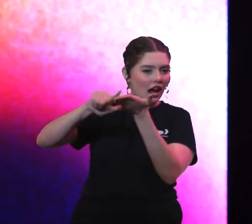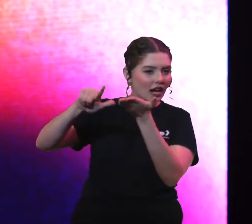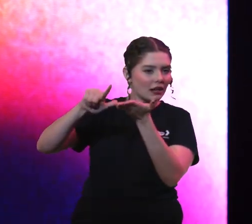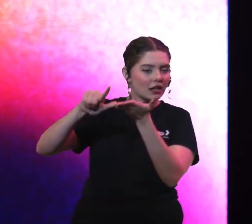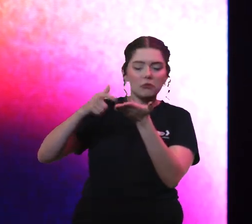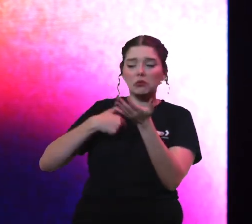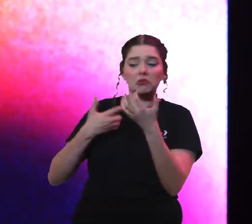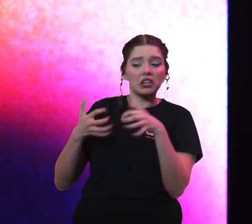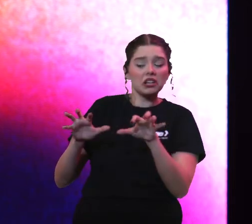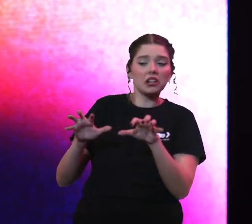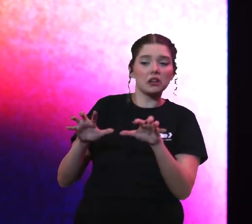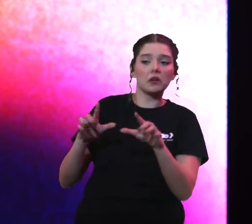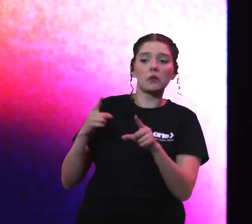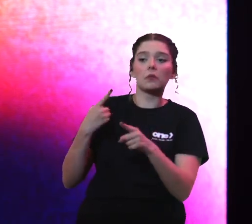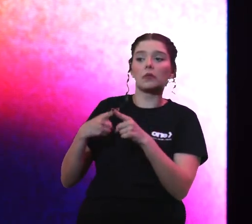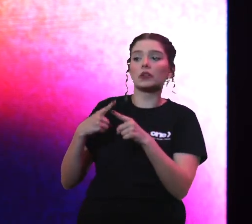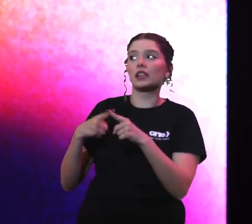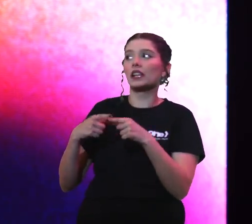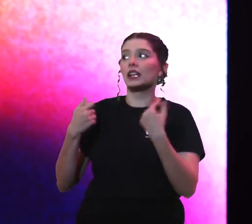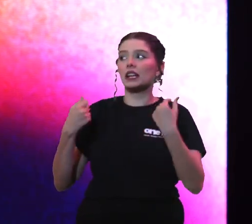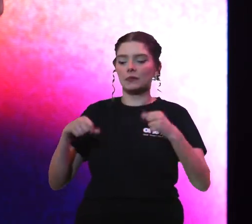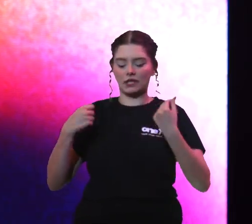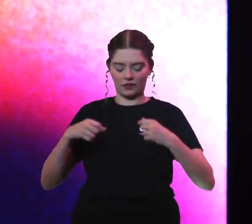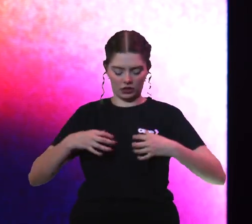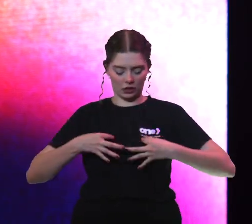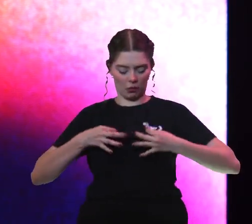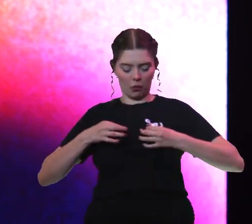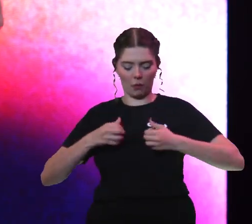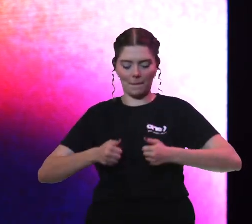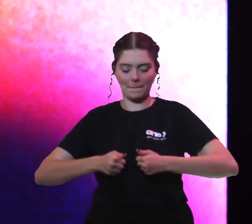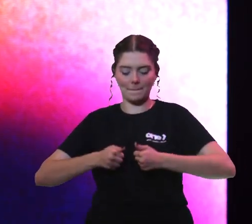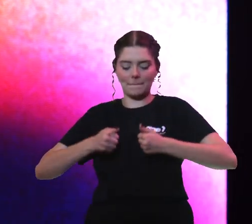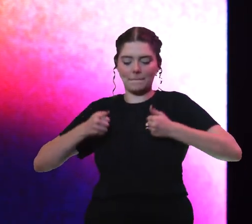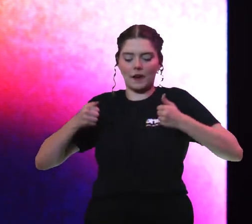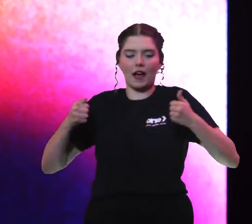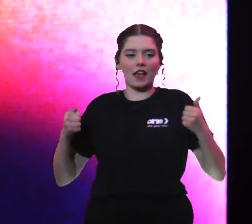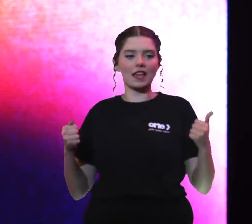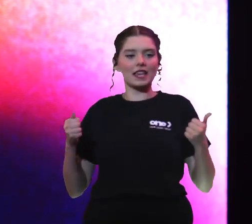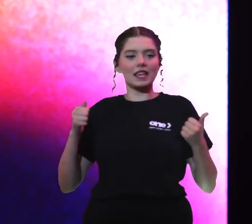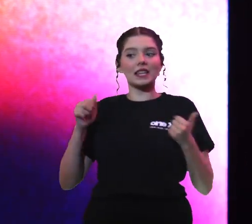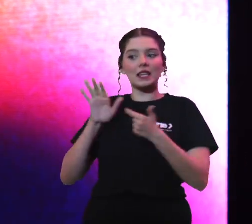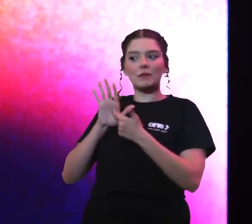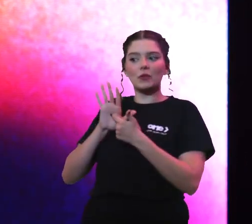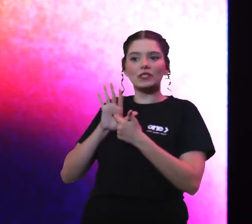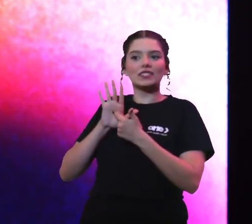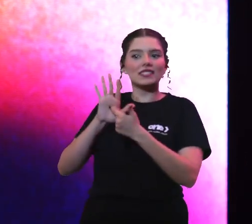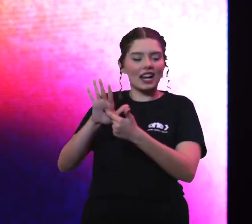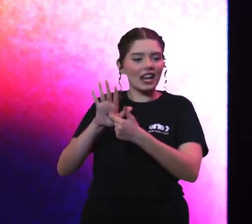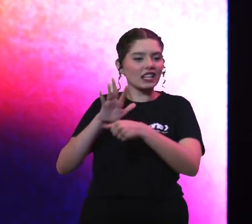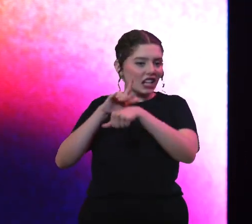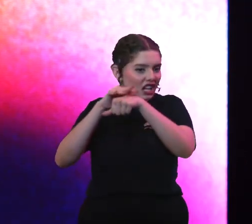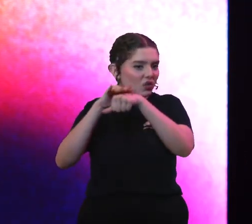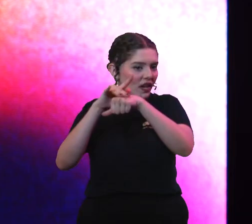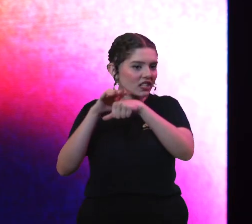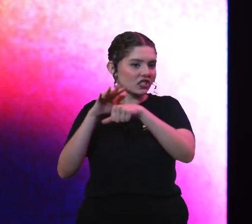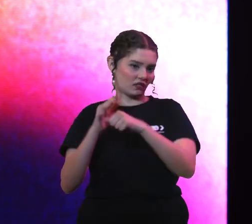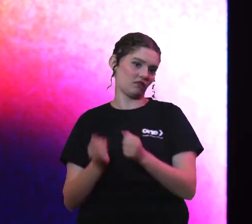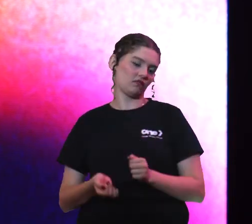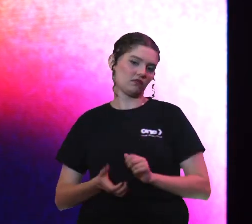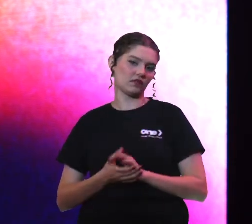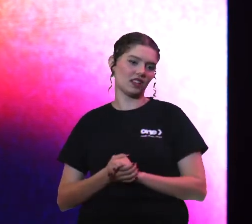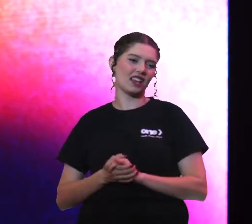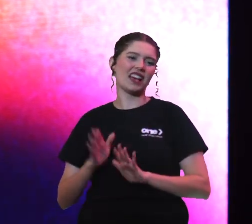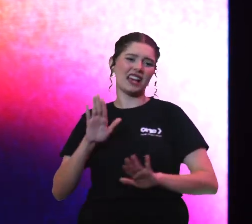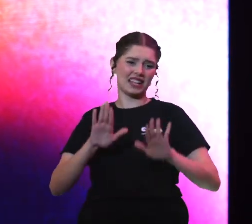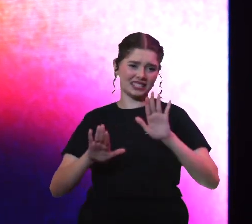quê? Ele tinha que tirar a aparência, a armadura tinha que sair e revelar aquilo que estava errado dentro dele. Muitas vezes não investimos